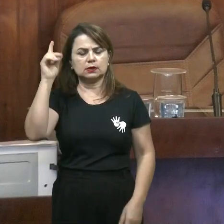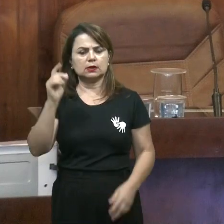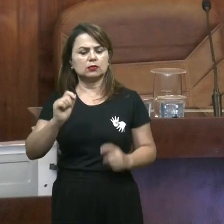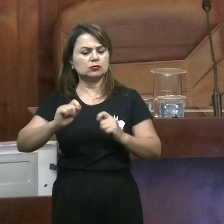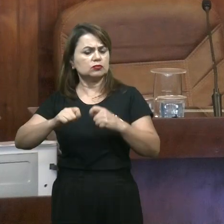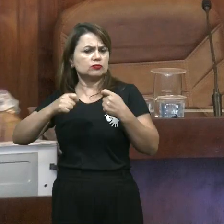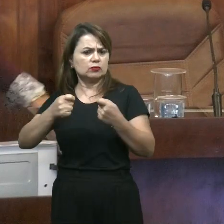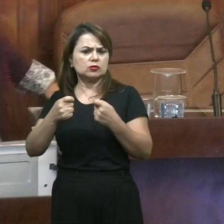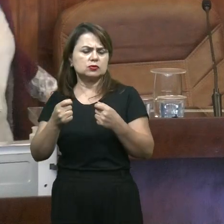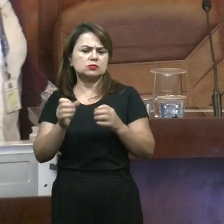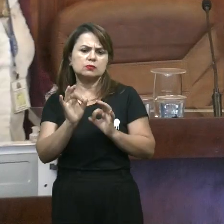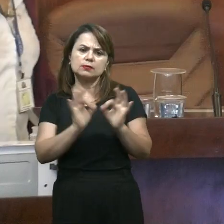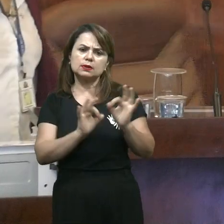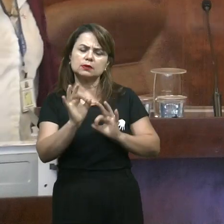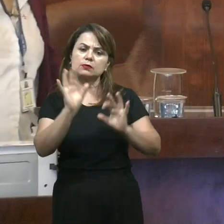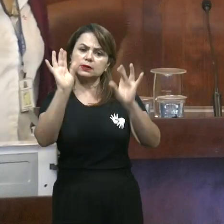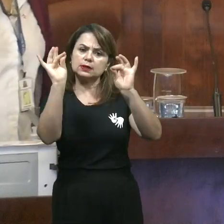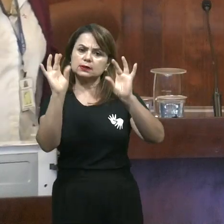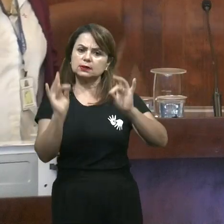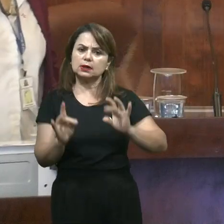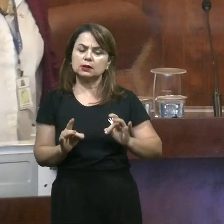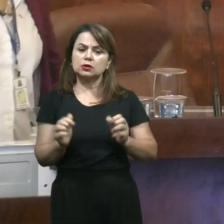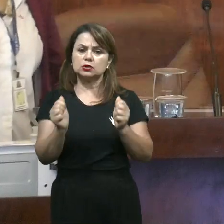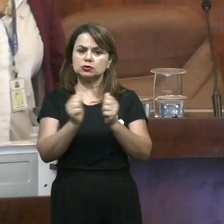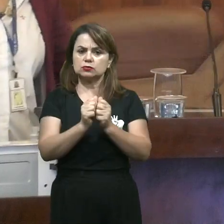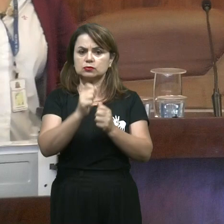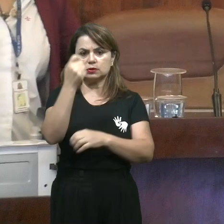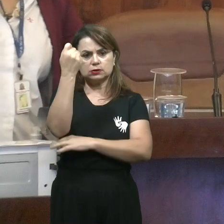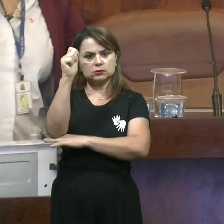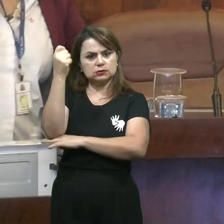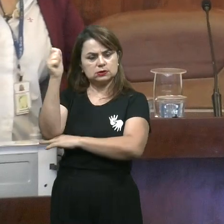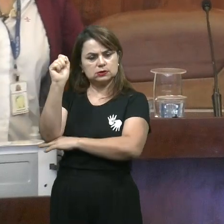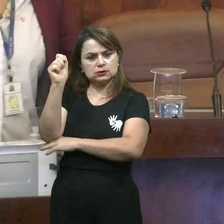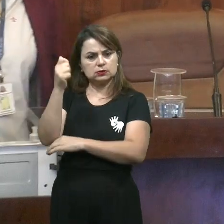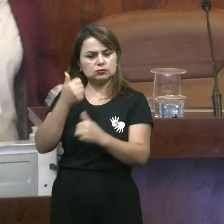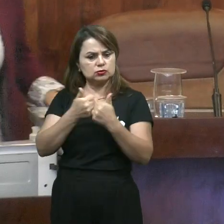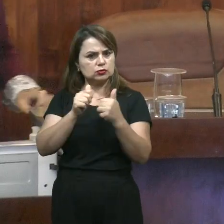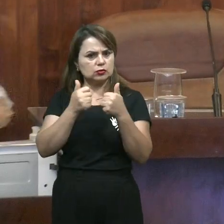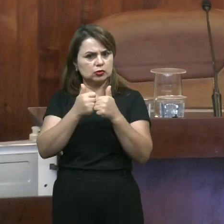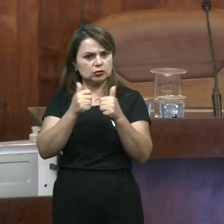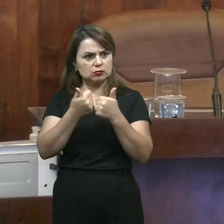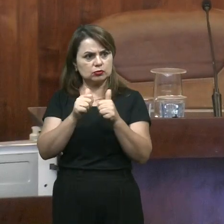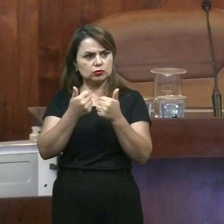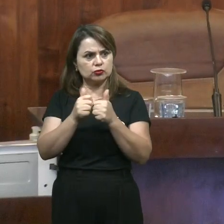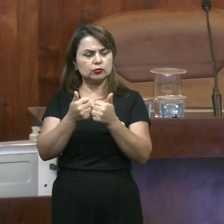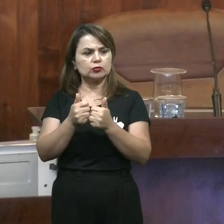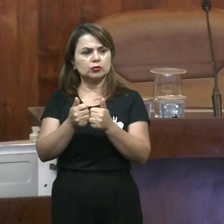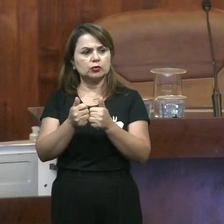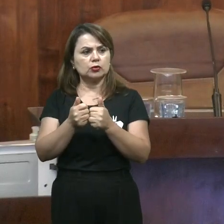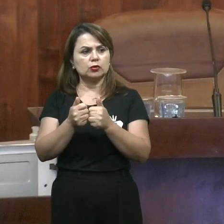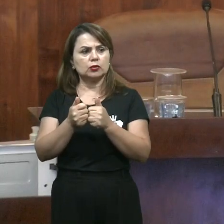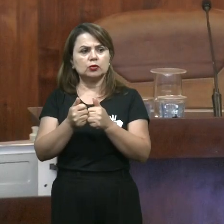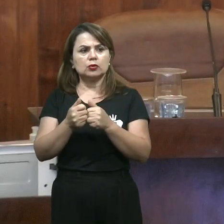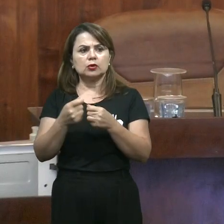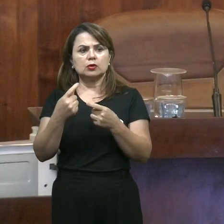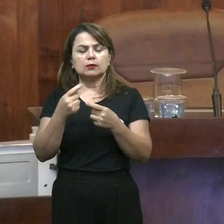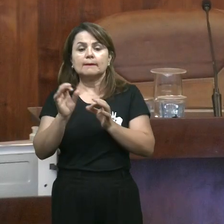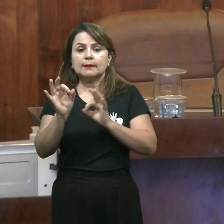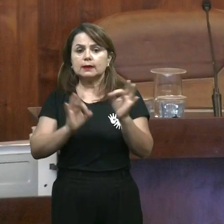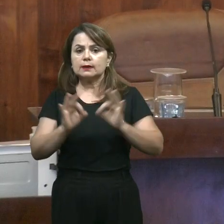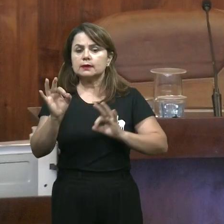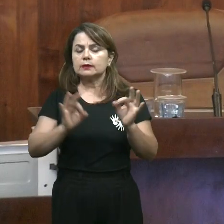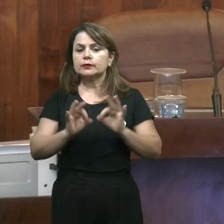desenvolver o estudo detalhado juntamente à Associação Mariliense do Transporte Urbano, informar a possibilidade de